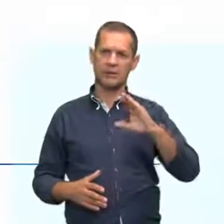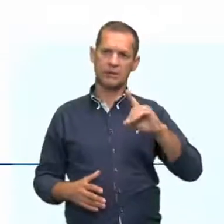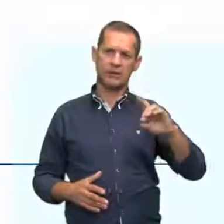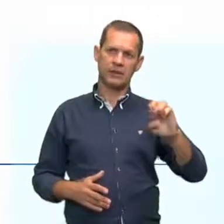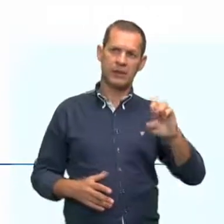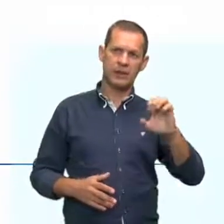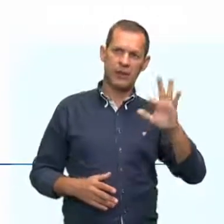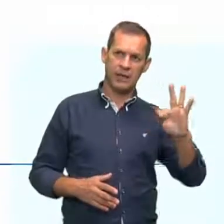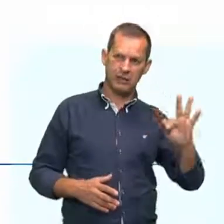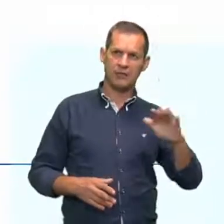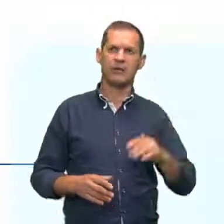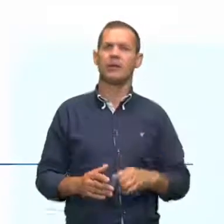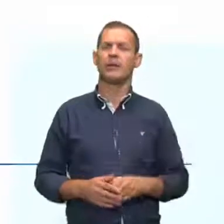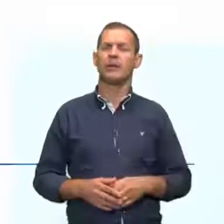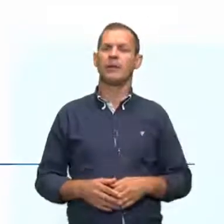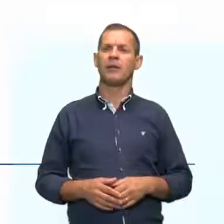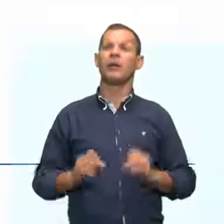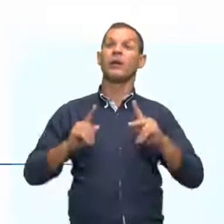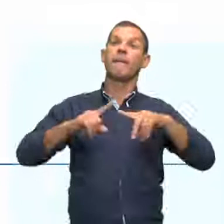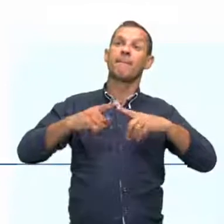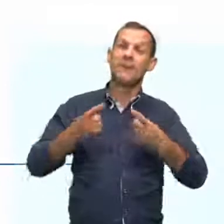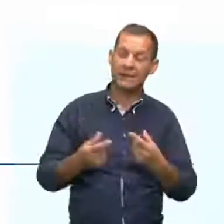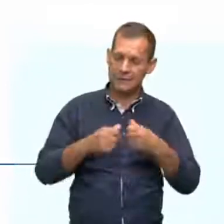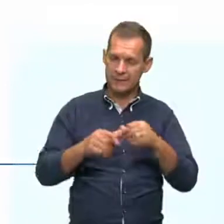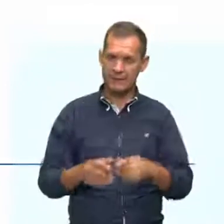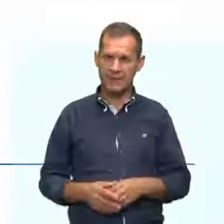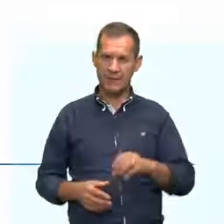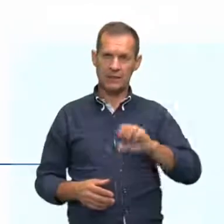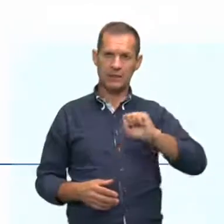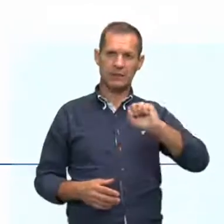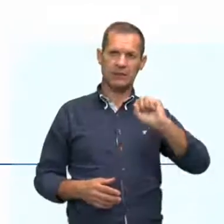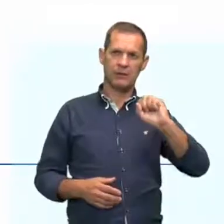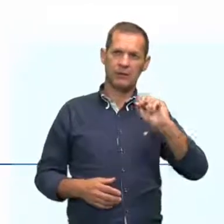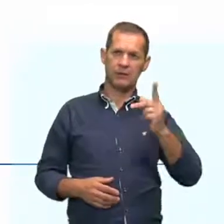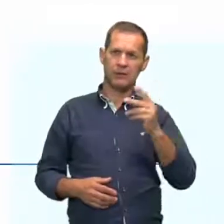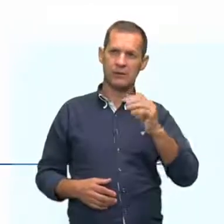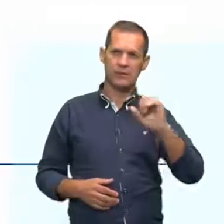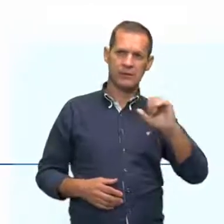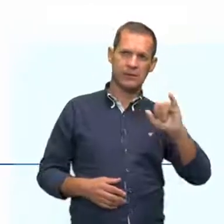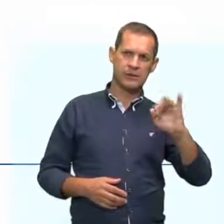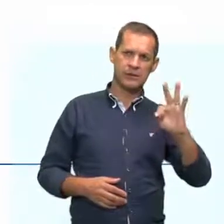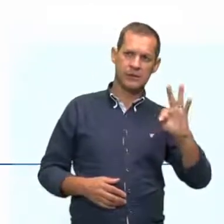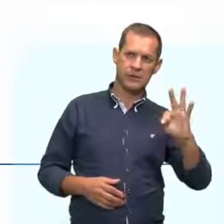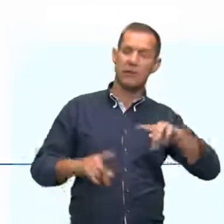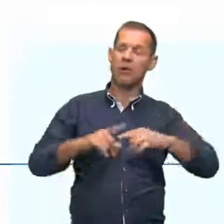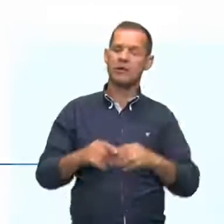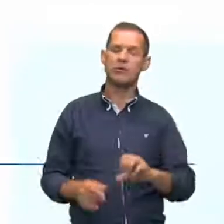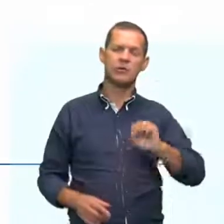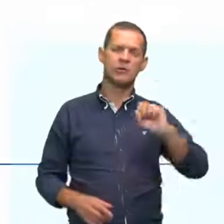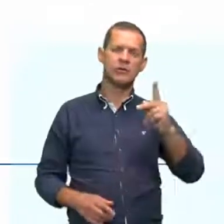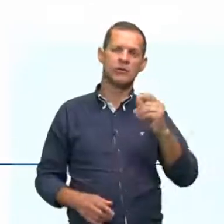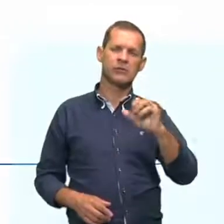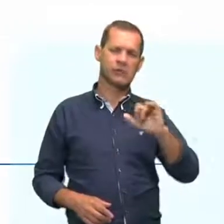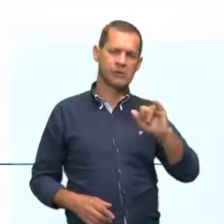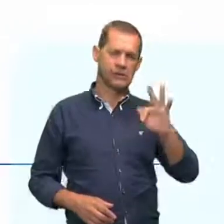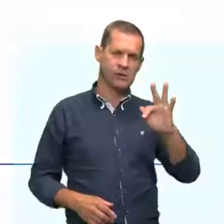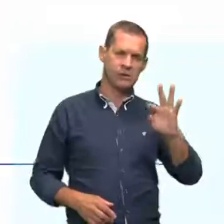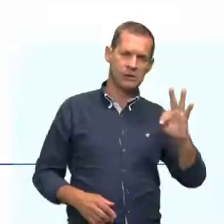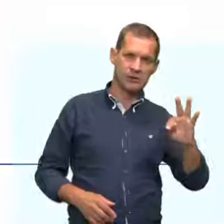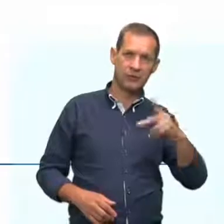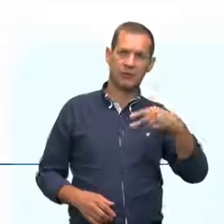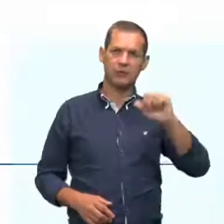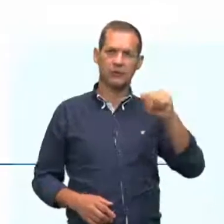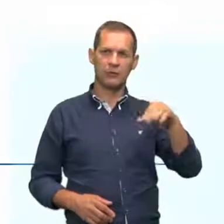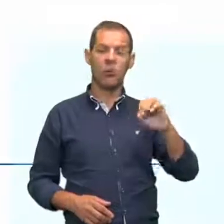C, D, E e F. E esse shift é como se o shift é do passo N.